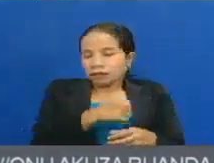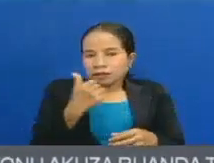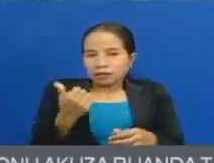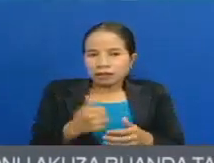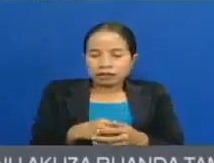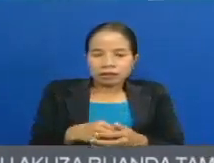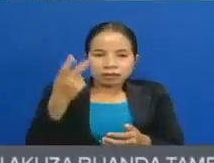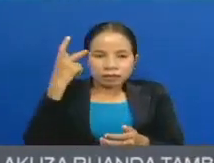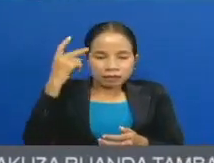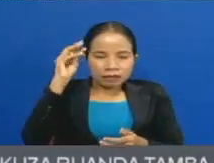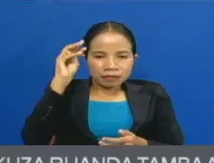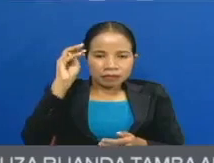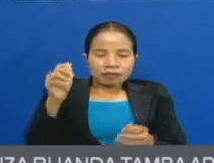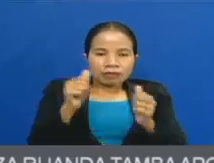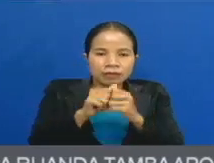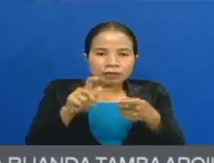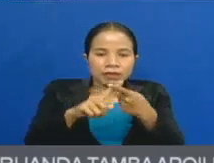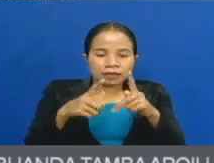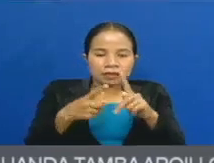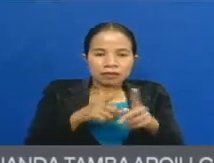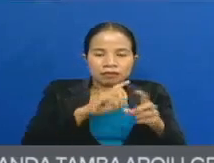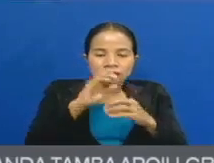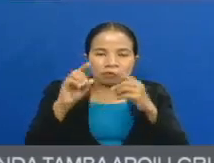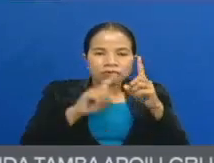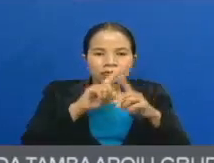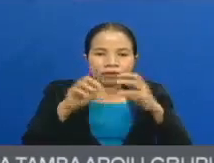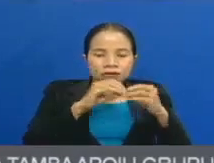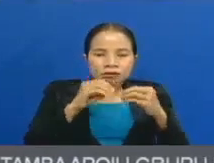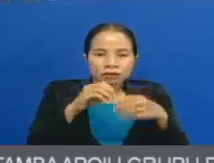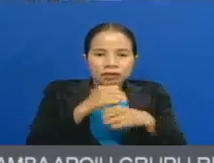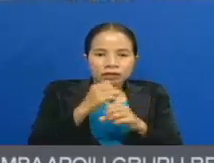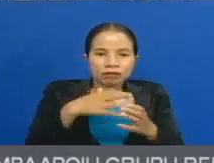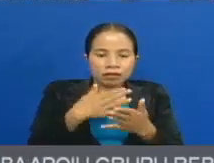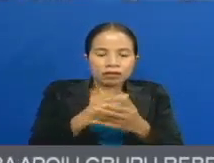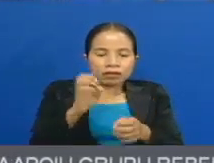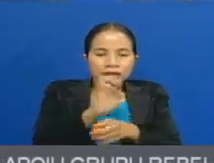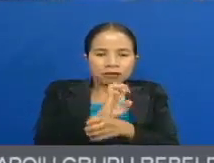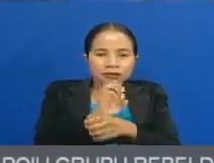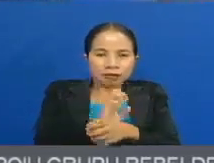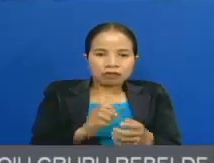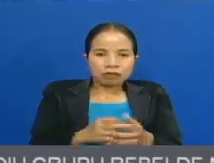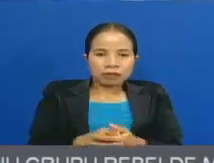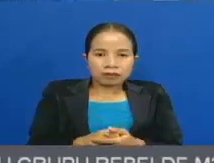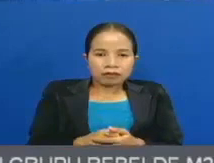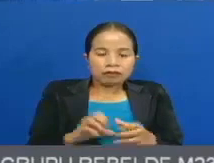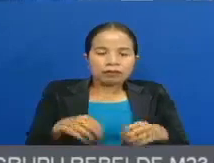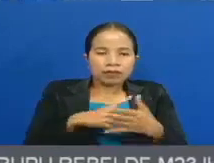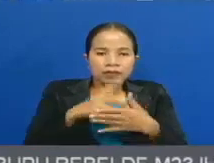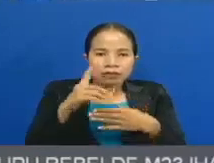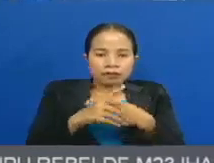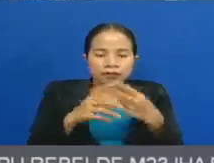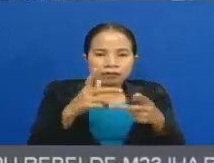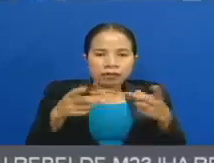chefe de governo, o homólogo, colher com a diversificação econômica, onde se desenvolve o fato em